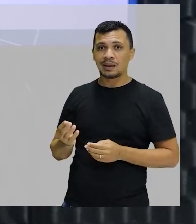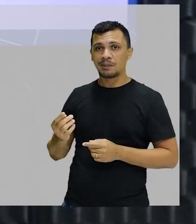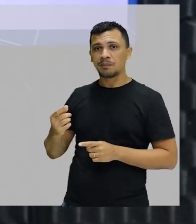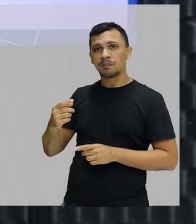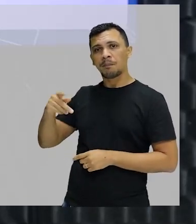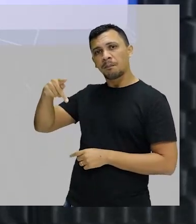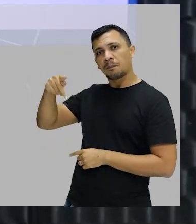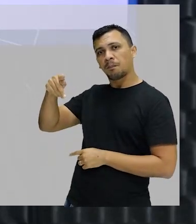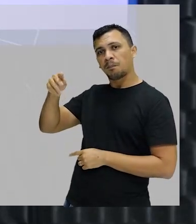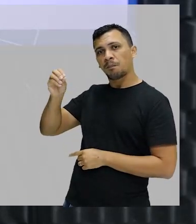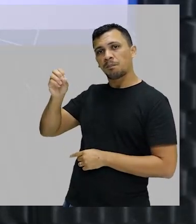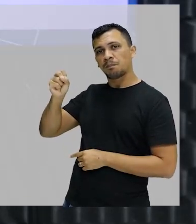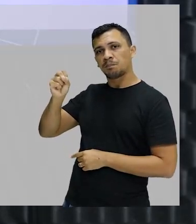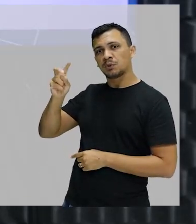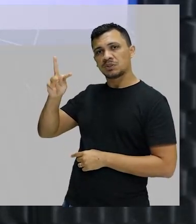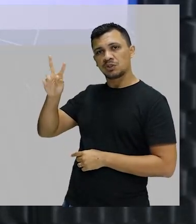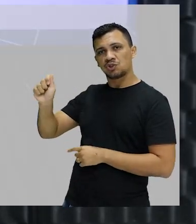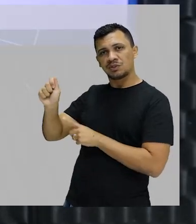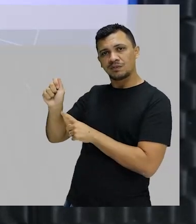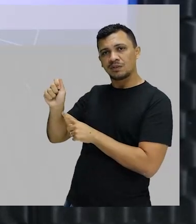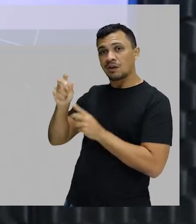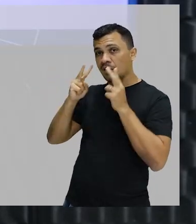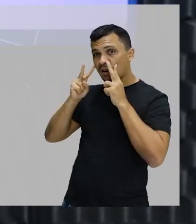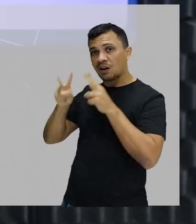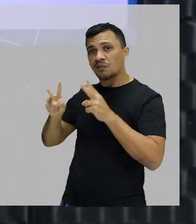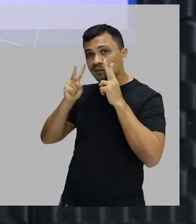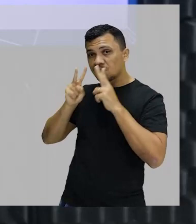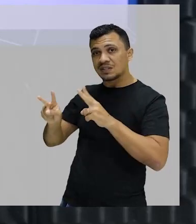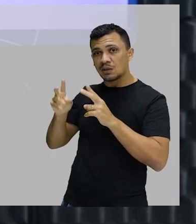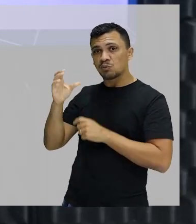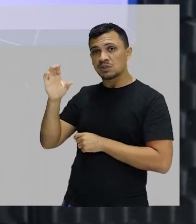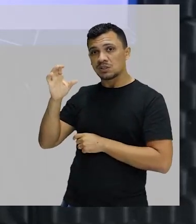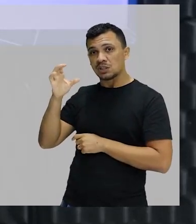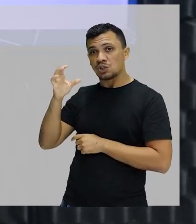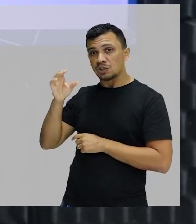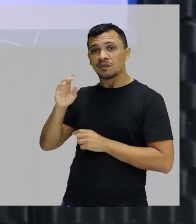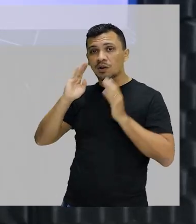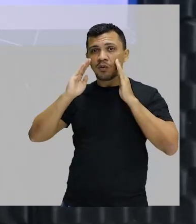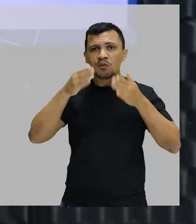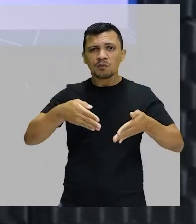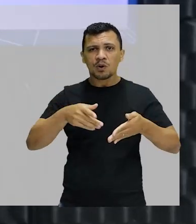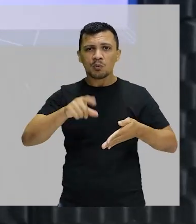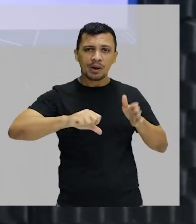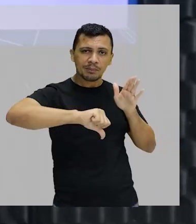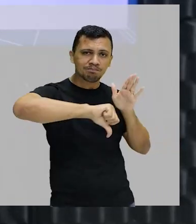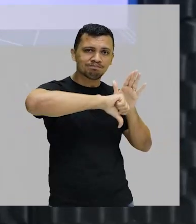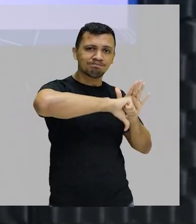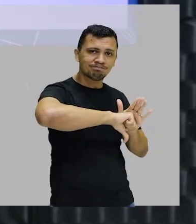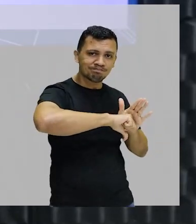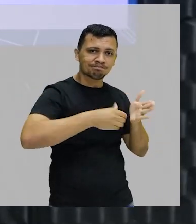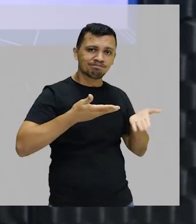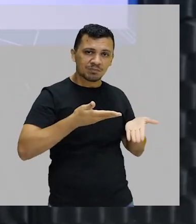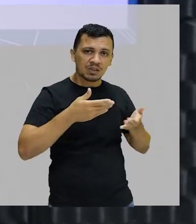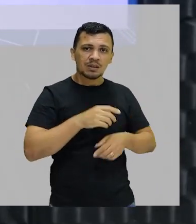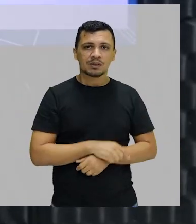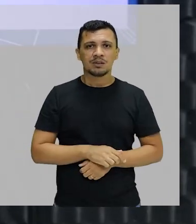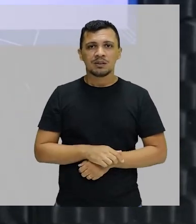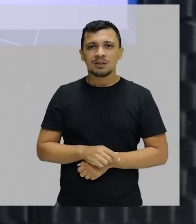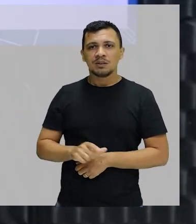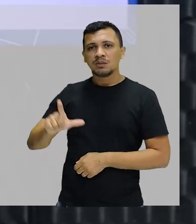uma visão mais científica sobre a questão da criminologia a partir do Lombroso. Lombroso vai marcar um período